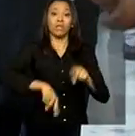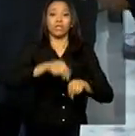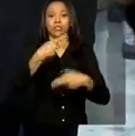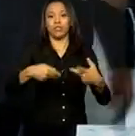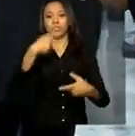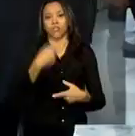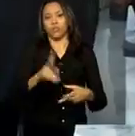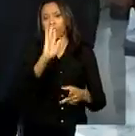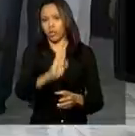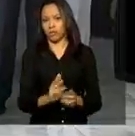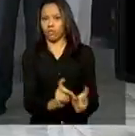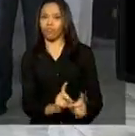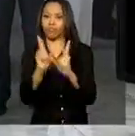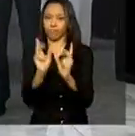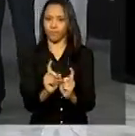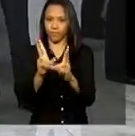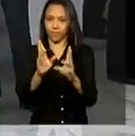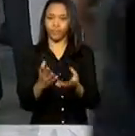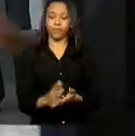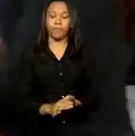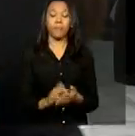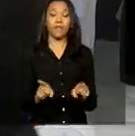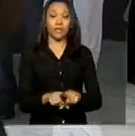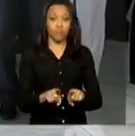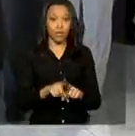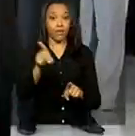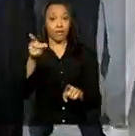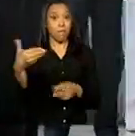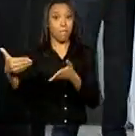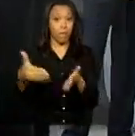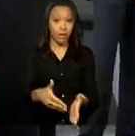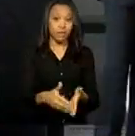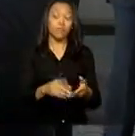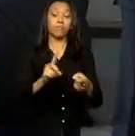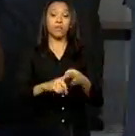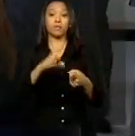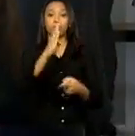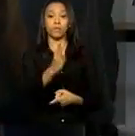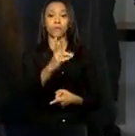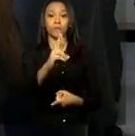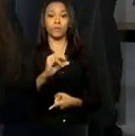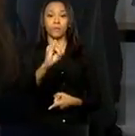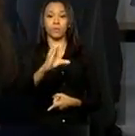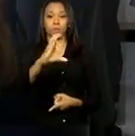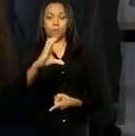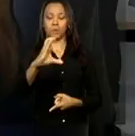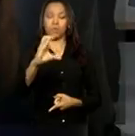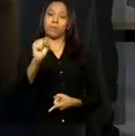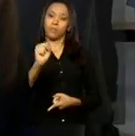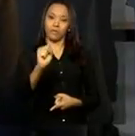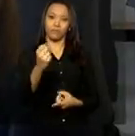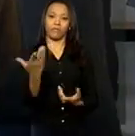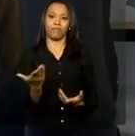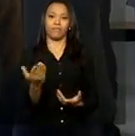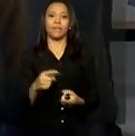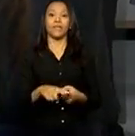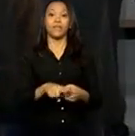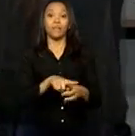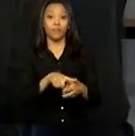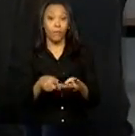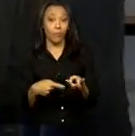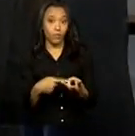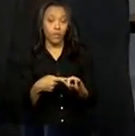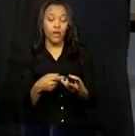lembrando que a China faz parte, junto com o Brasil, né, do BRICS. Isso. Brasil, Rússia, Índia, China e África do Sul. Exatamente. A presidenta disse em